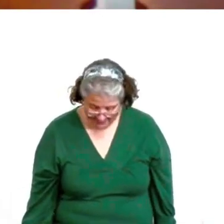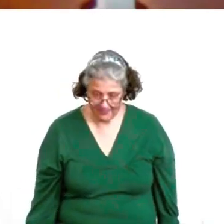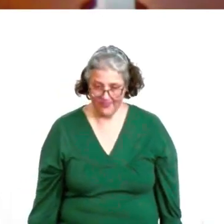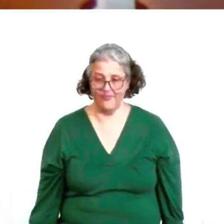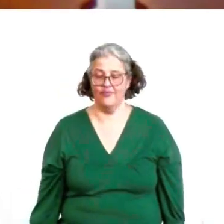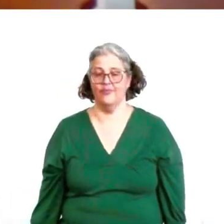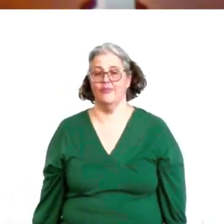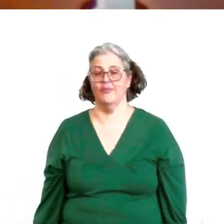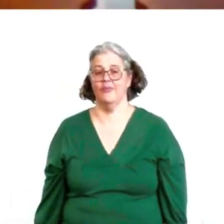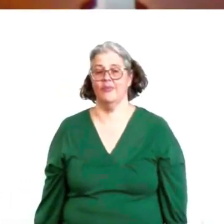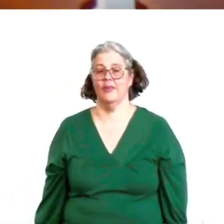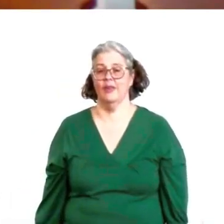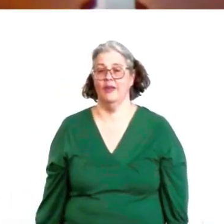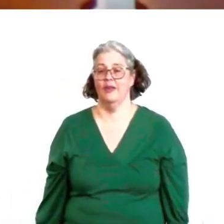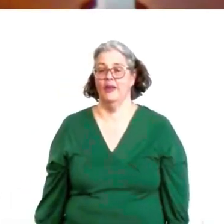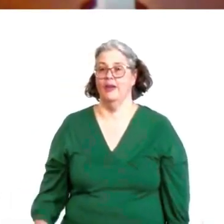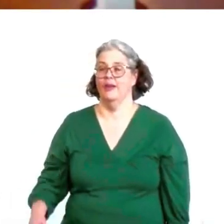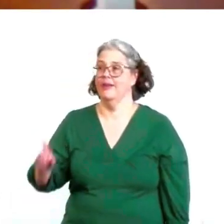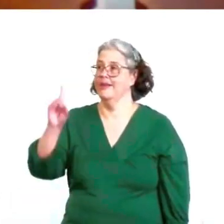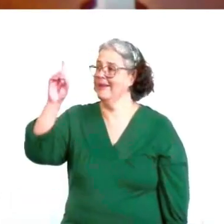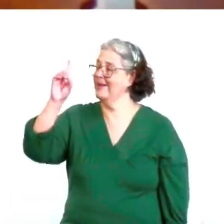Deus prometeu uma casa para você.